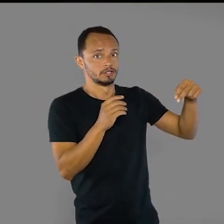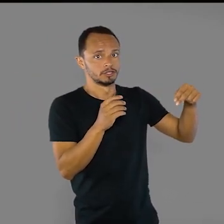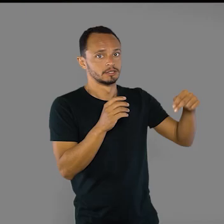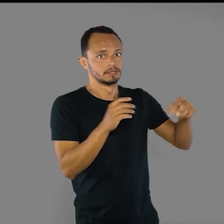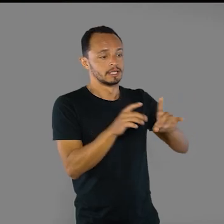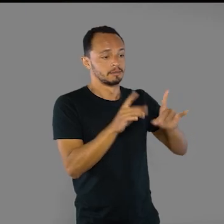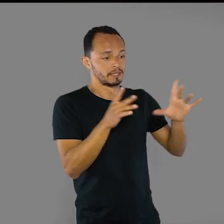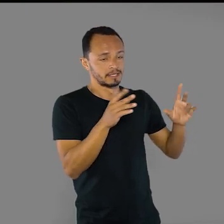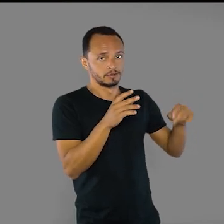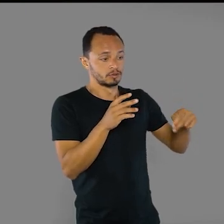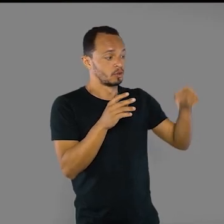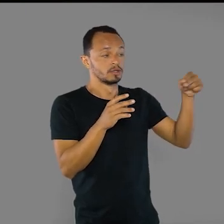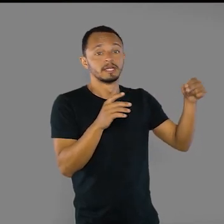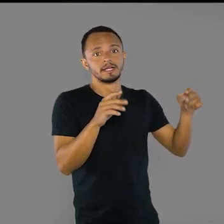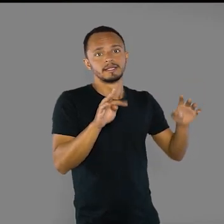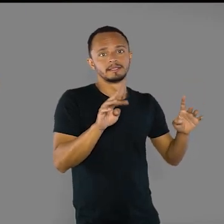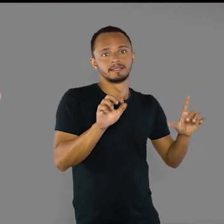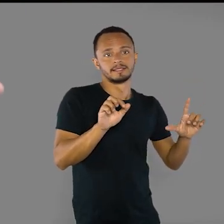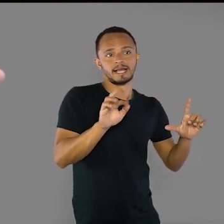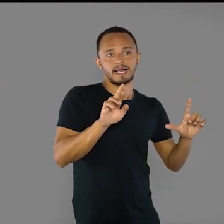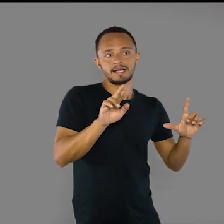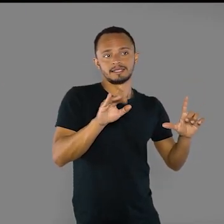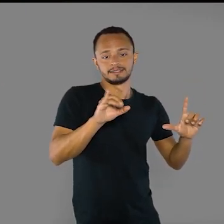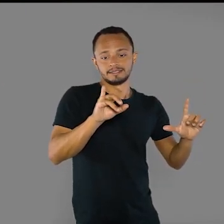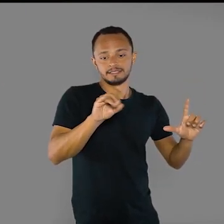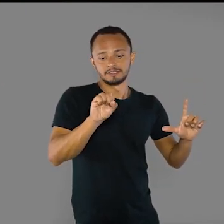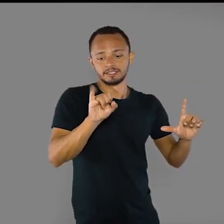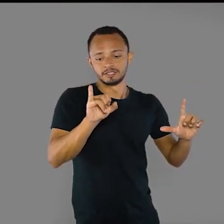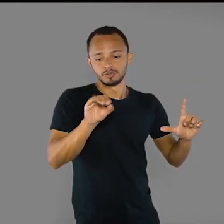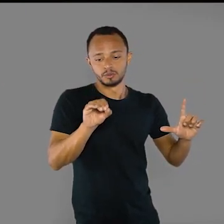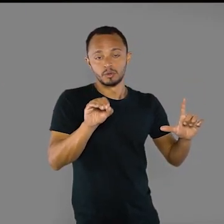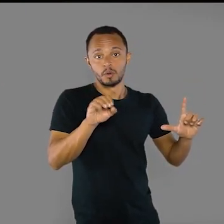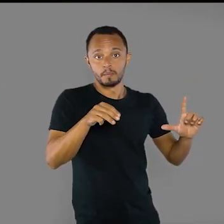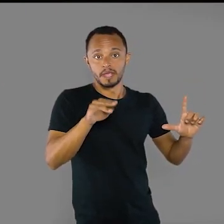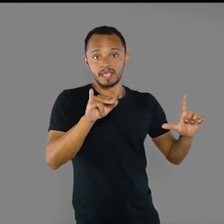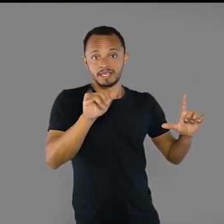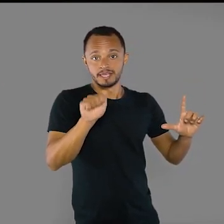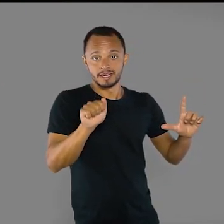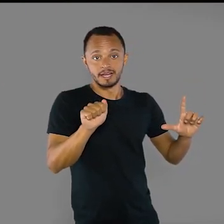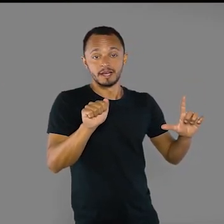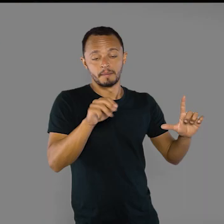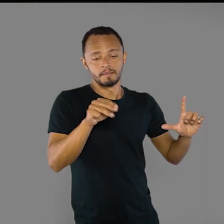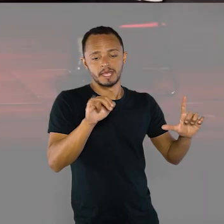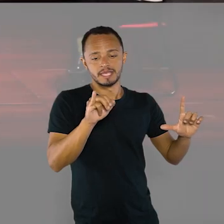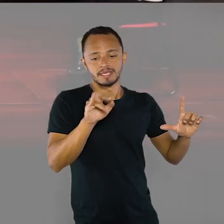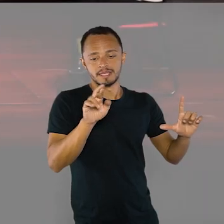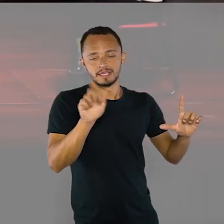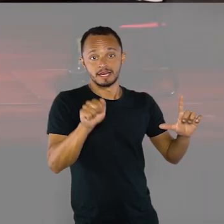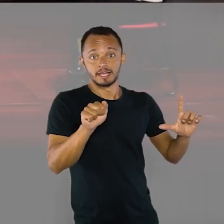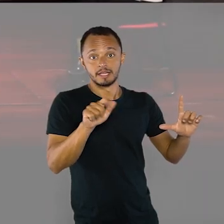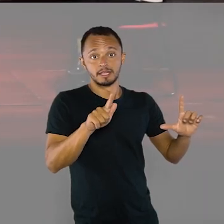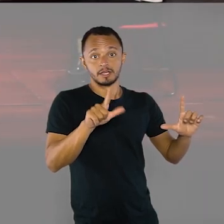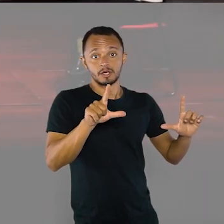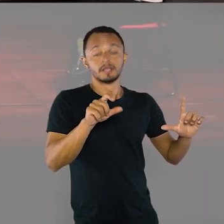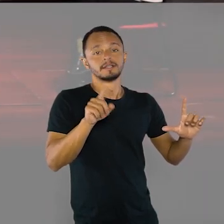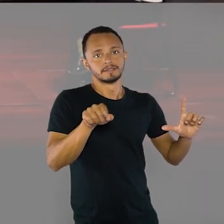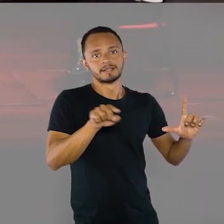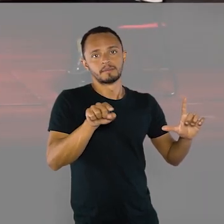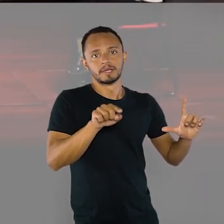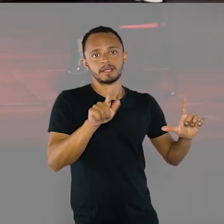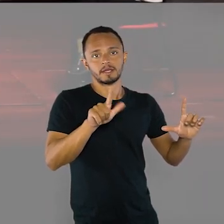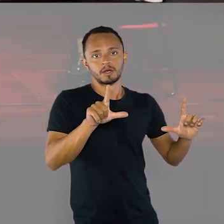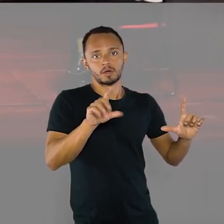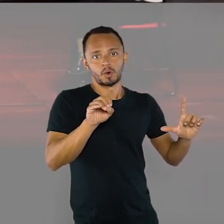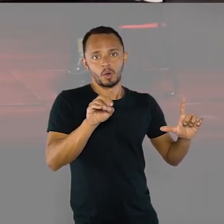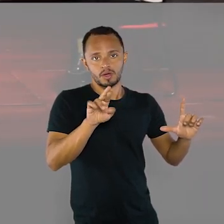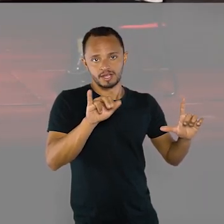era estrelado por Tarcísio Meira e Glória Menezes. Aqui vocês veem uma cena bastante interessante, que é o jornal